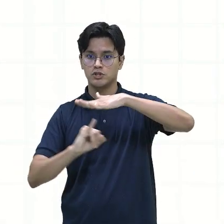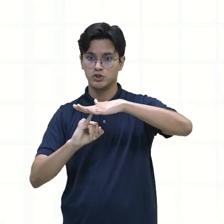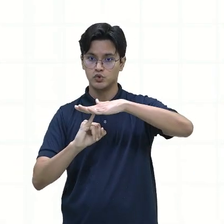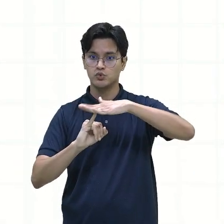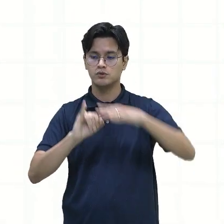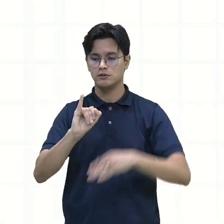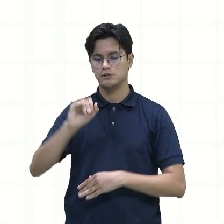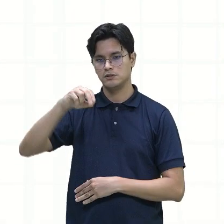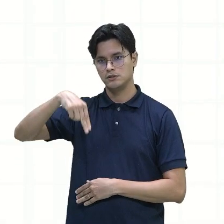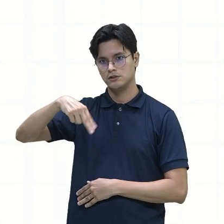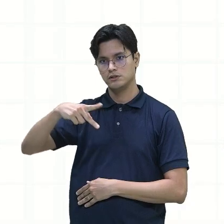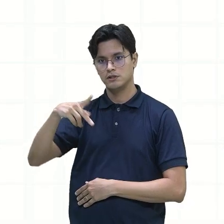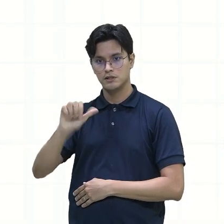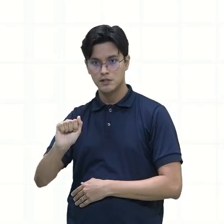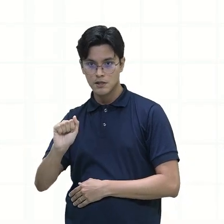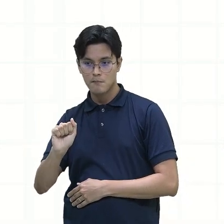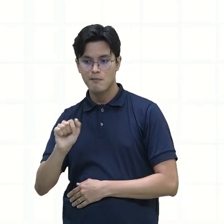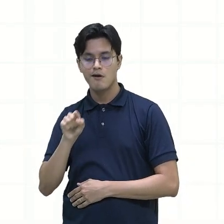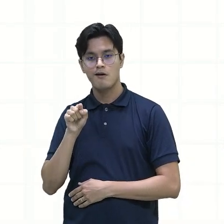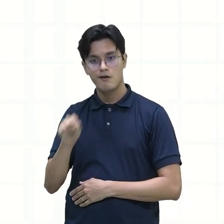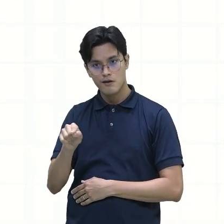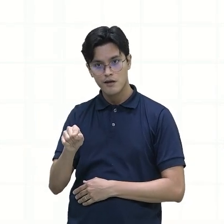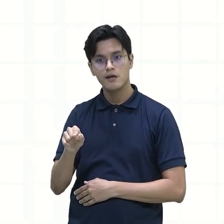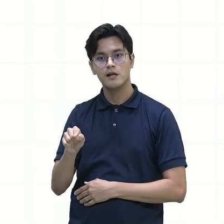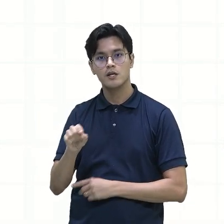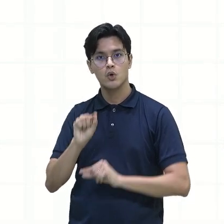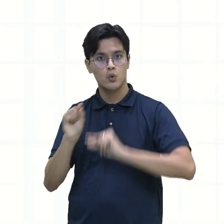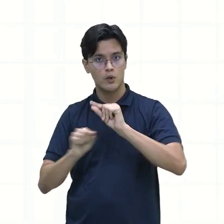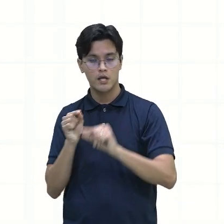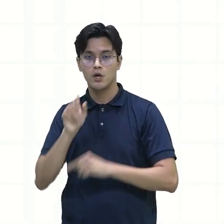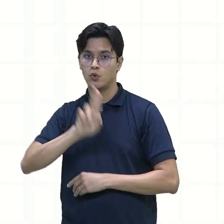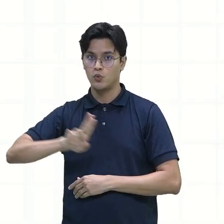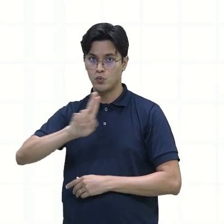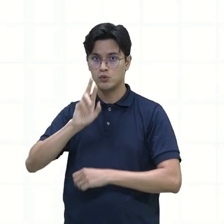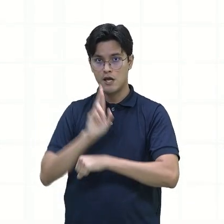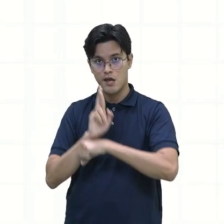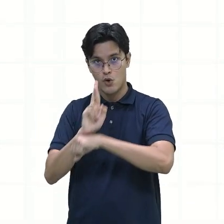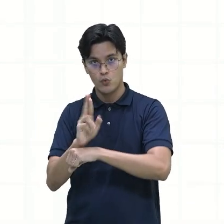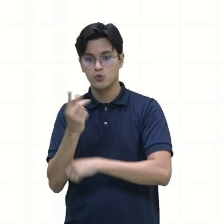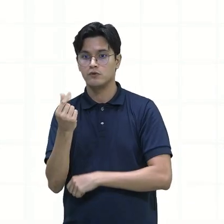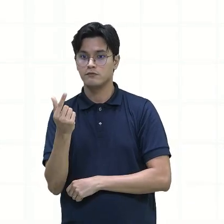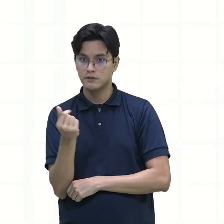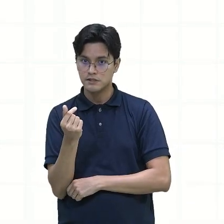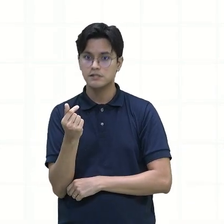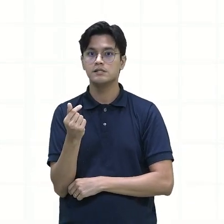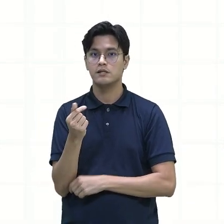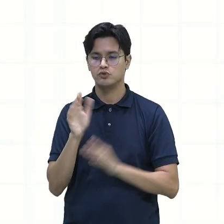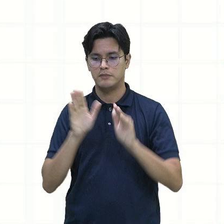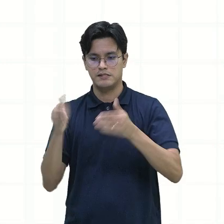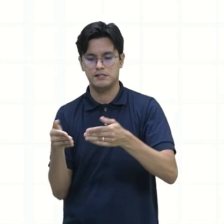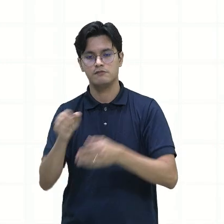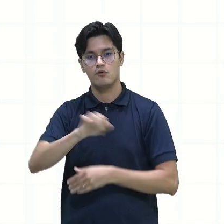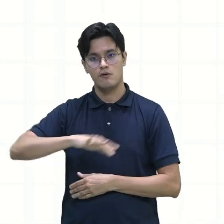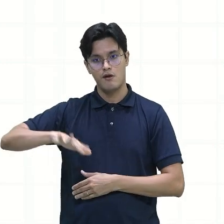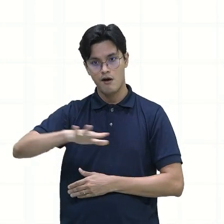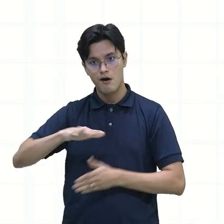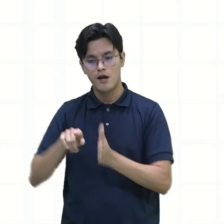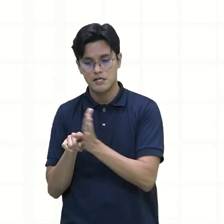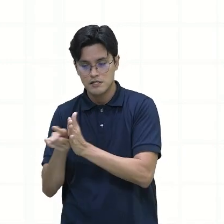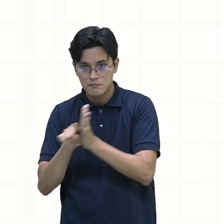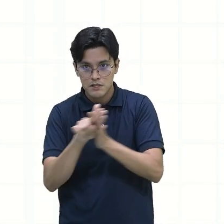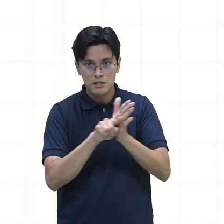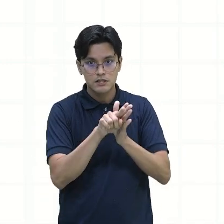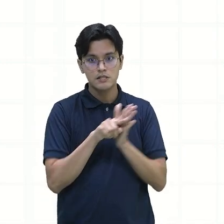seus recursos à pesquisa, né? Então vejam vocês, a pesquisa e a descoberta